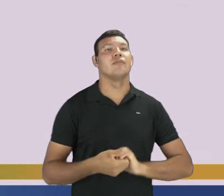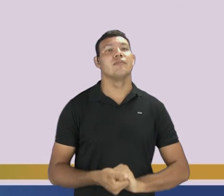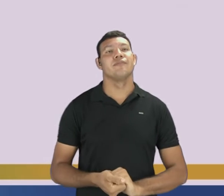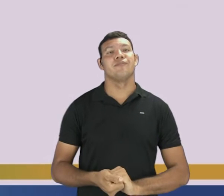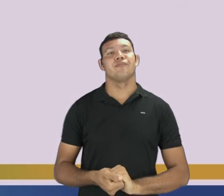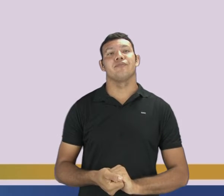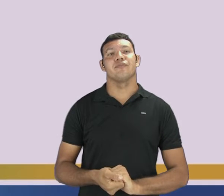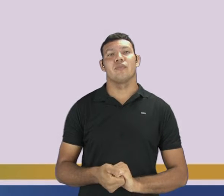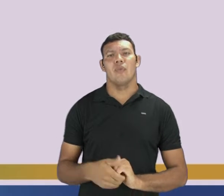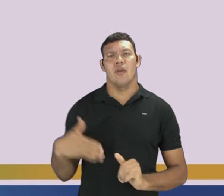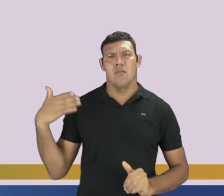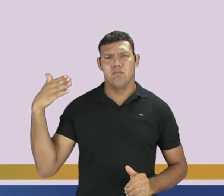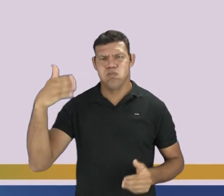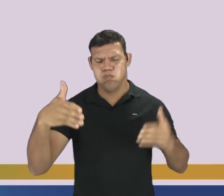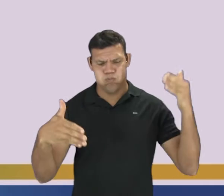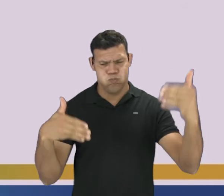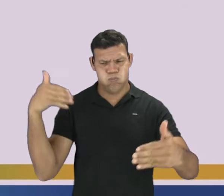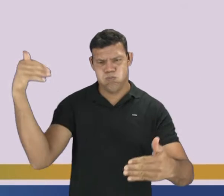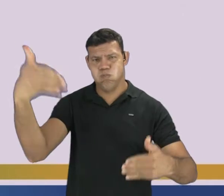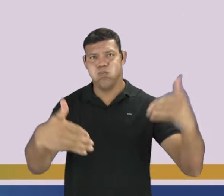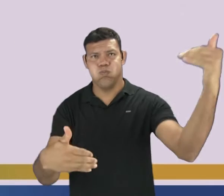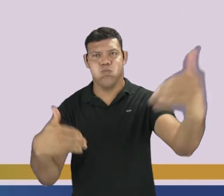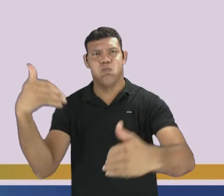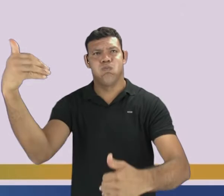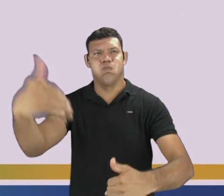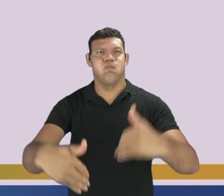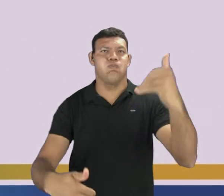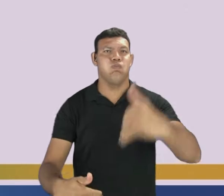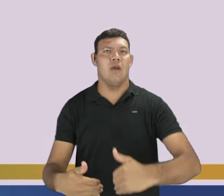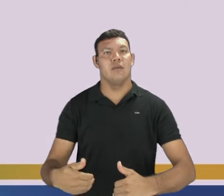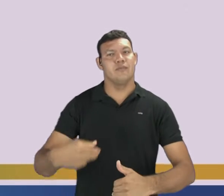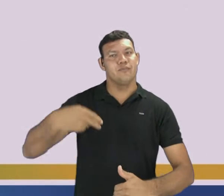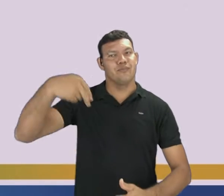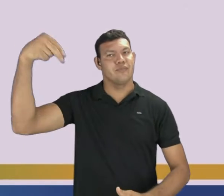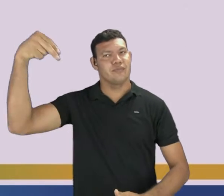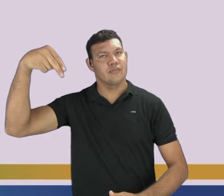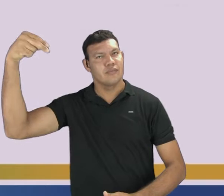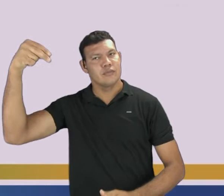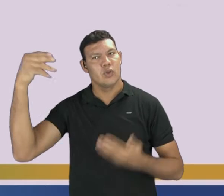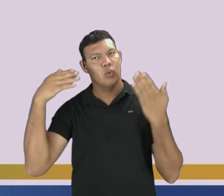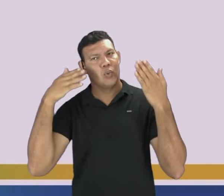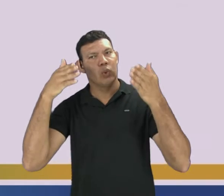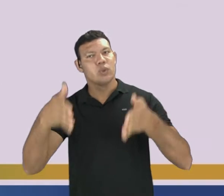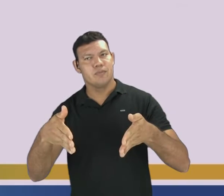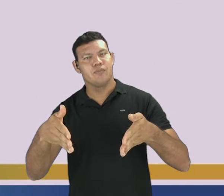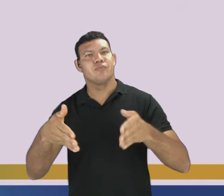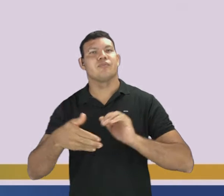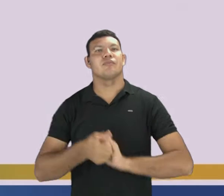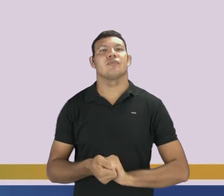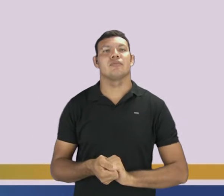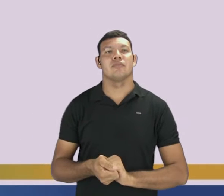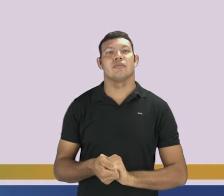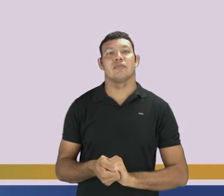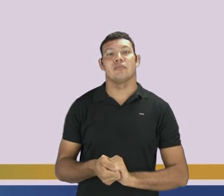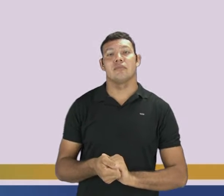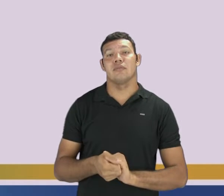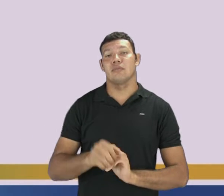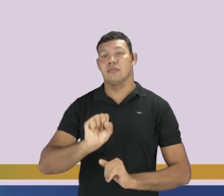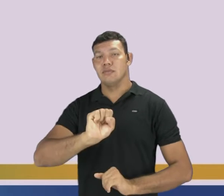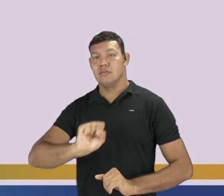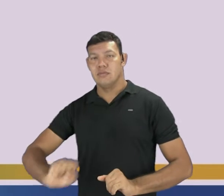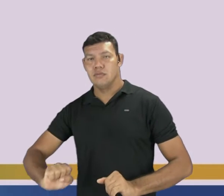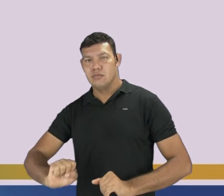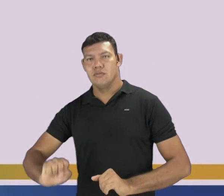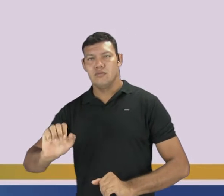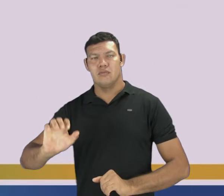Então, os fluxos migratórios no Brasil estão voltados principalmente para os nordestinos, que eles saem, né, em direção à região